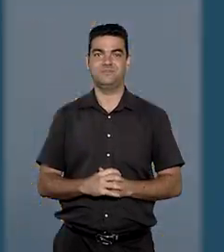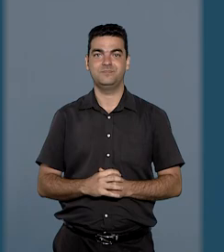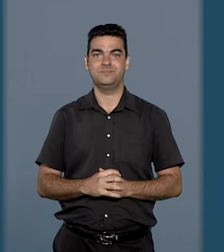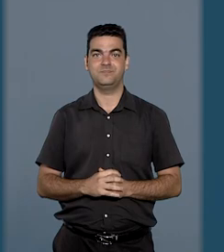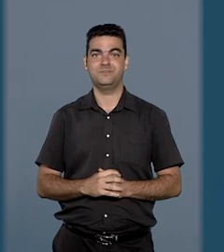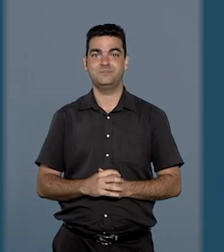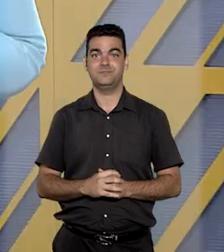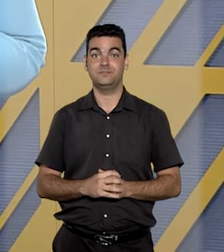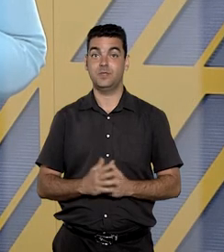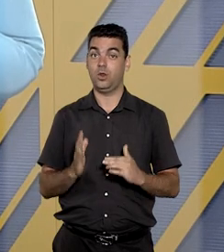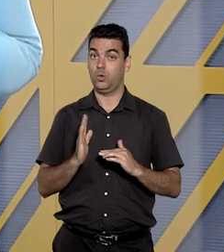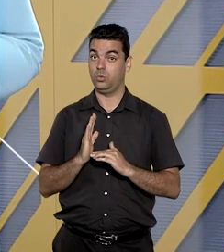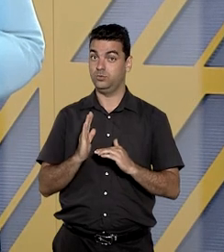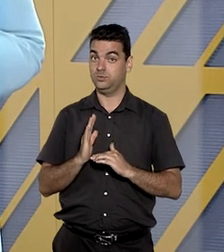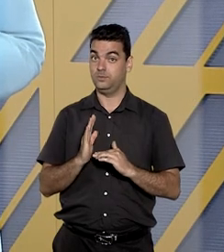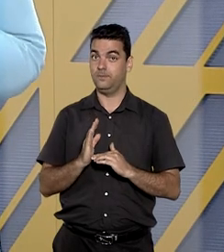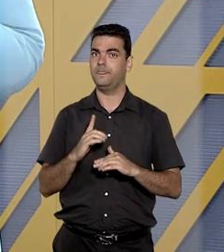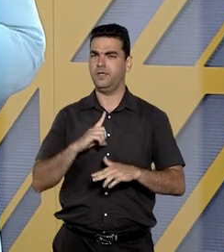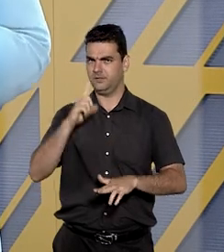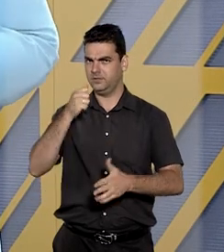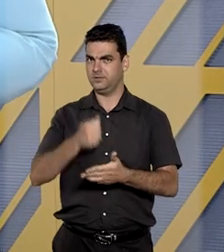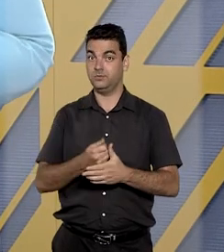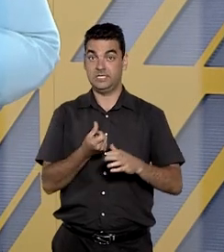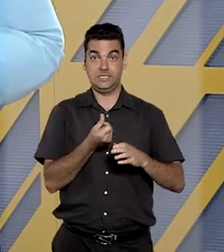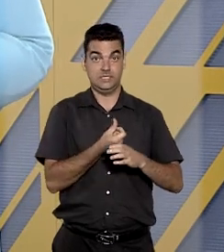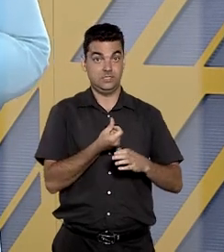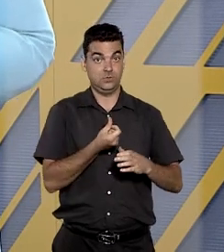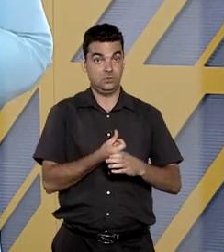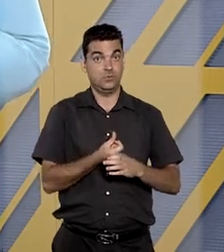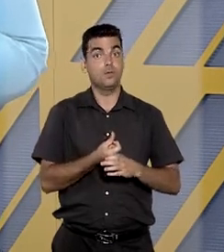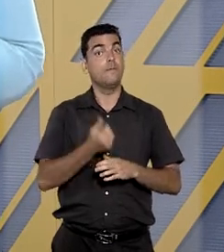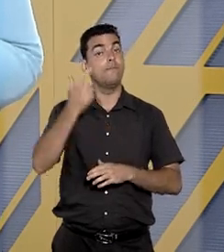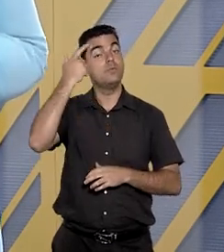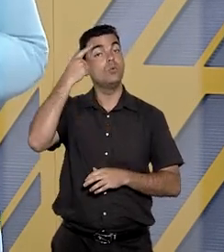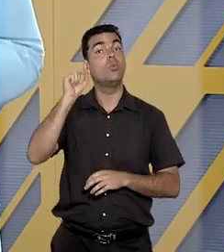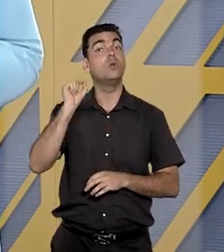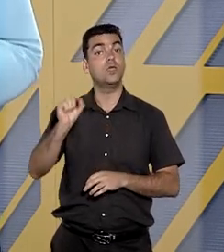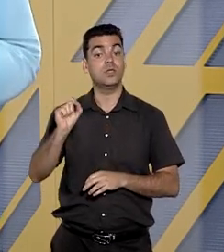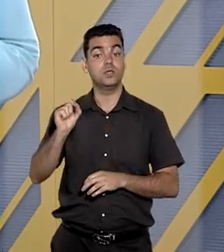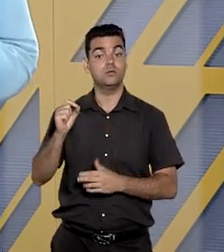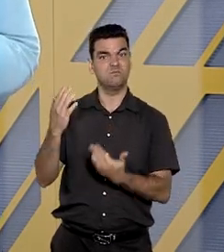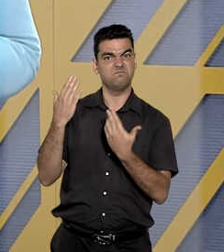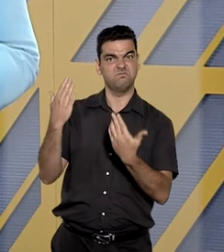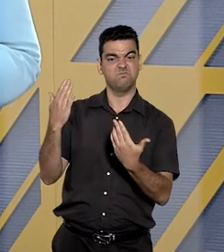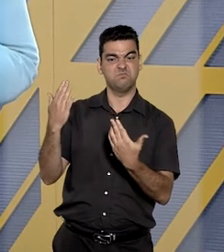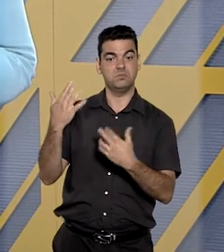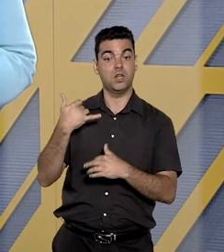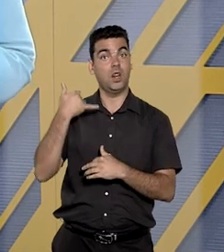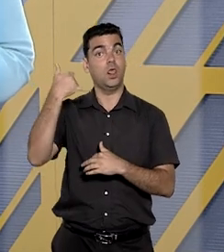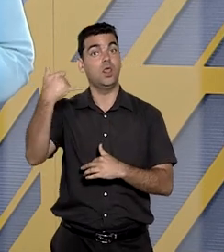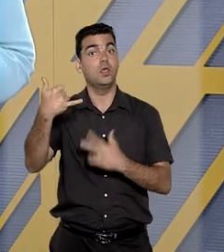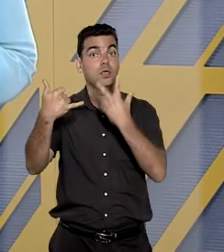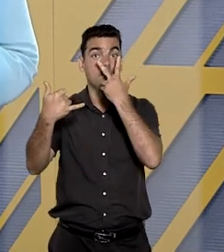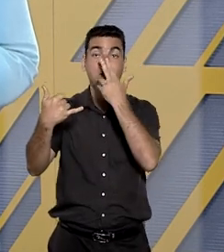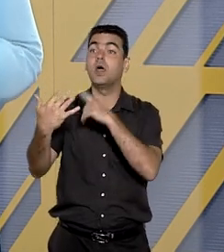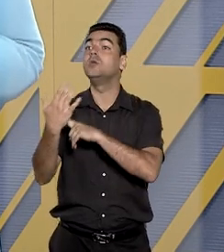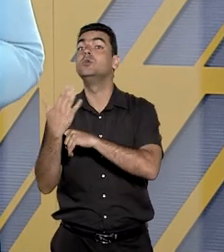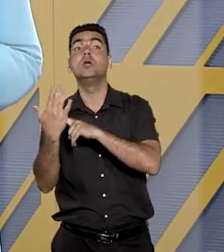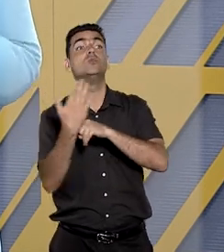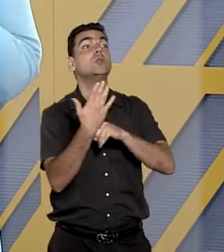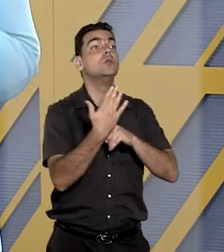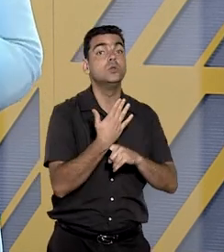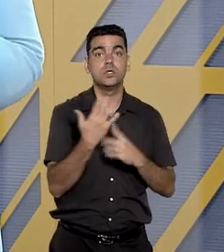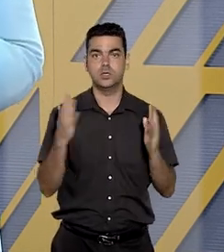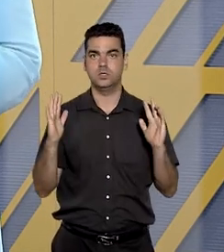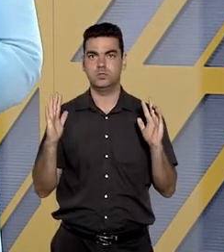Brasil. Para encerrar, temos uma decisão da sexta turma que entendeu que uma suposta ligação com pedido de